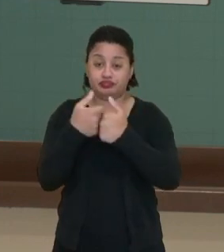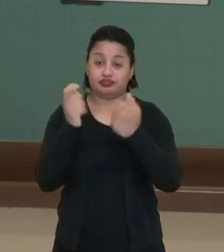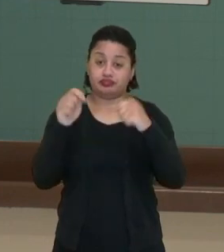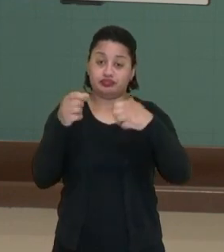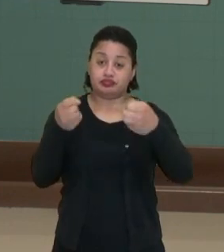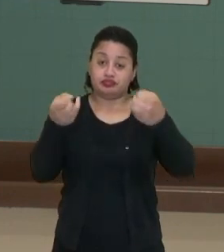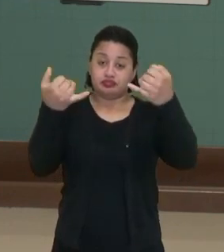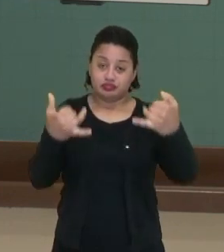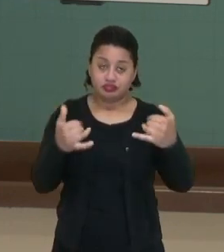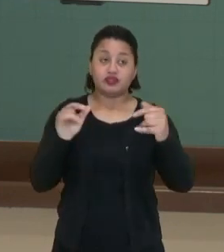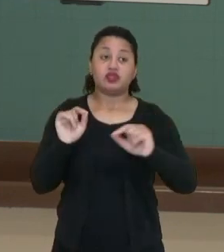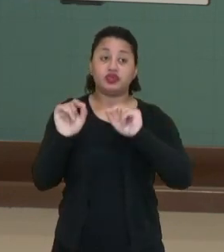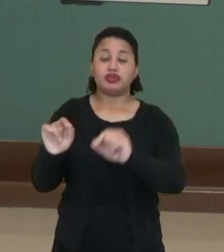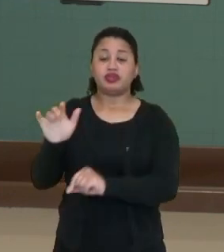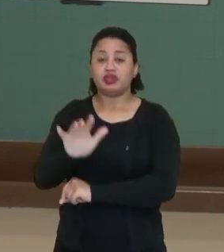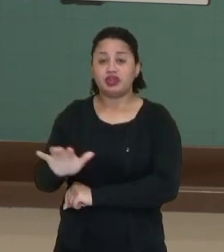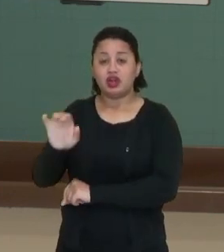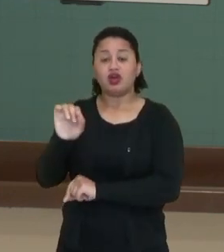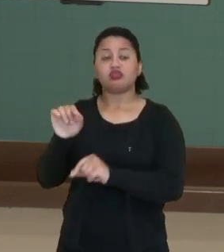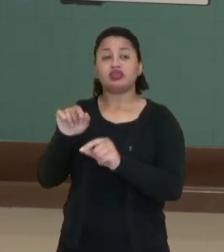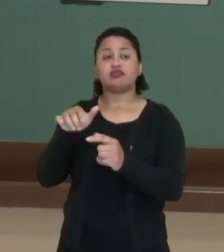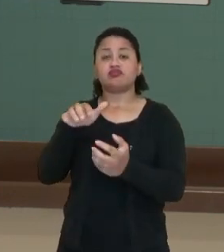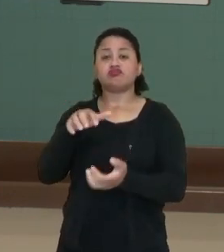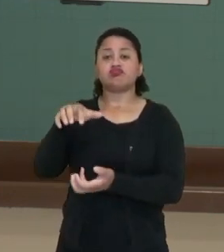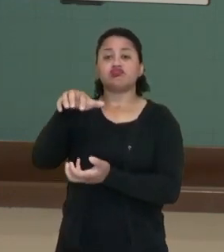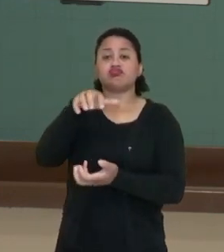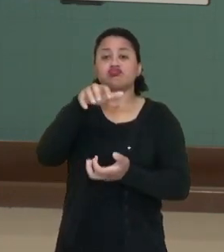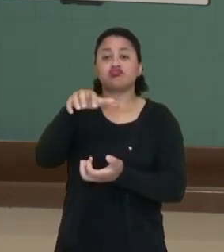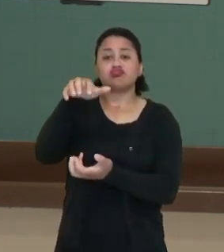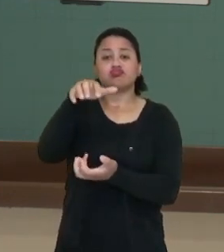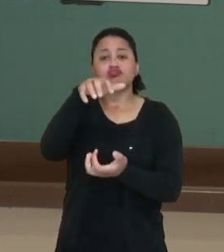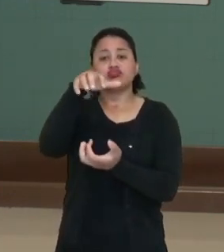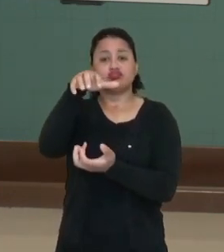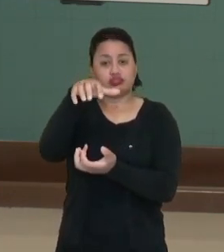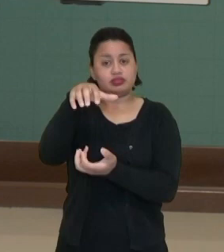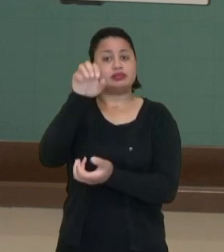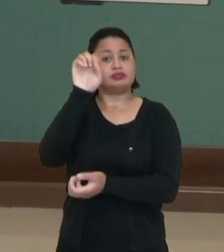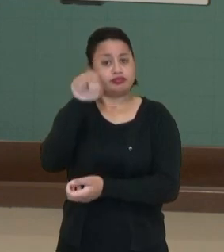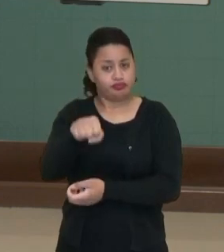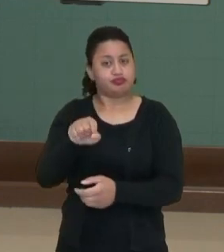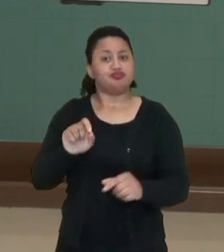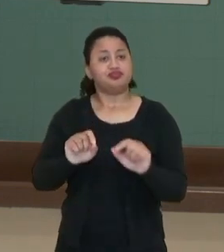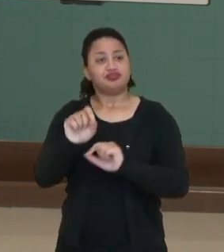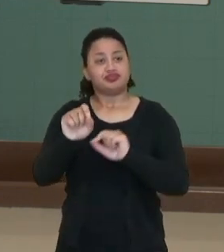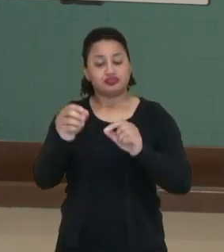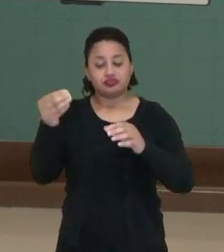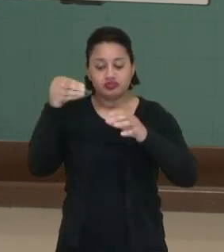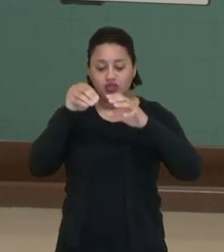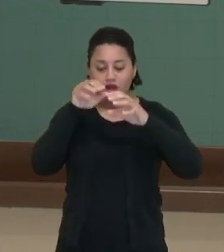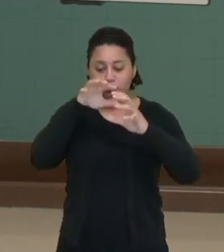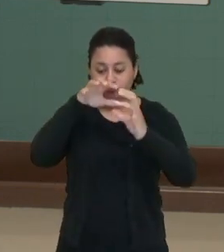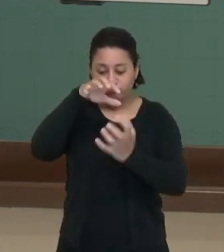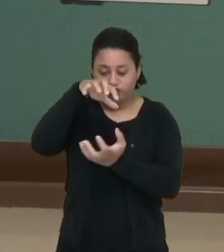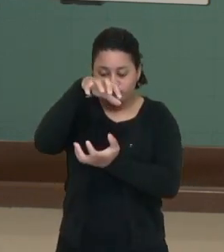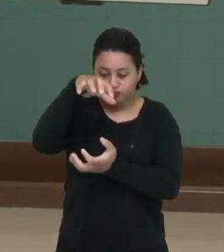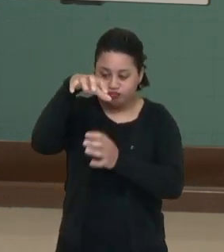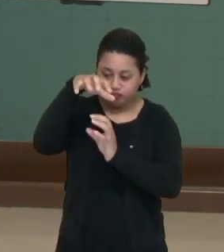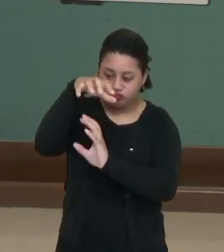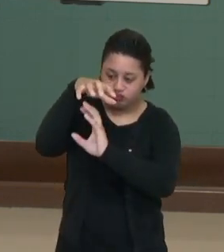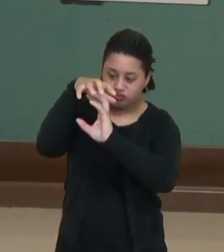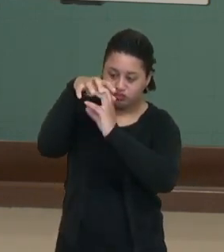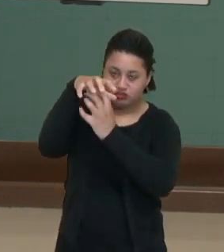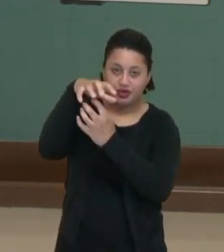essa condição aqui, ó, de estarem suspensos no ar. Isso mesmo. No interior dos balões, o ar